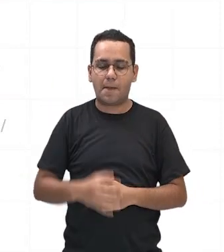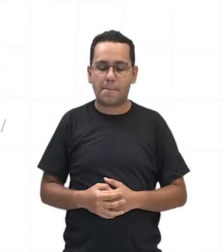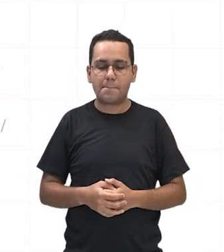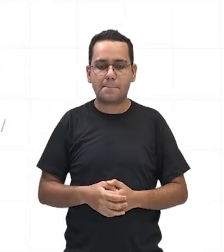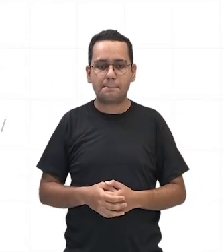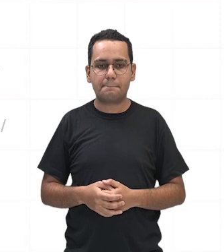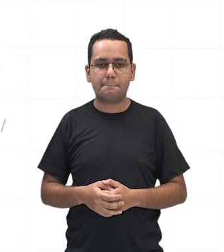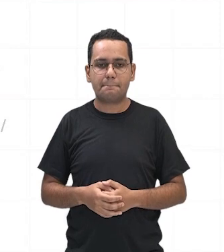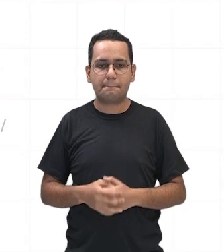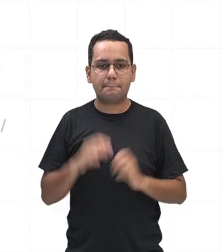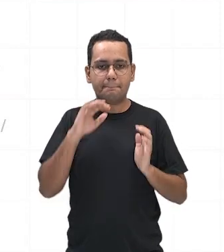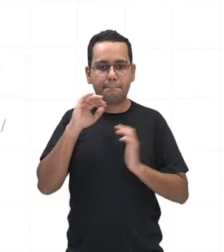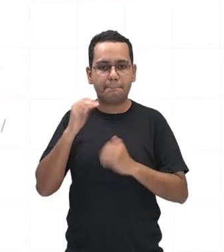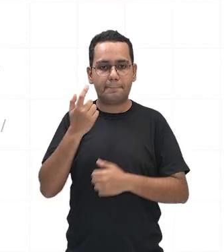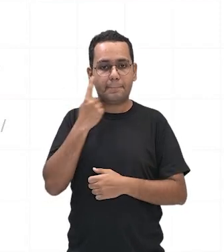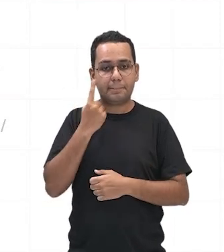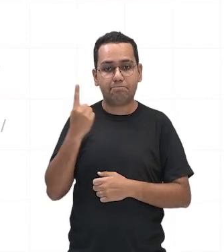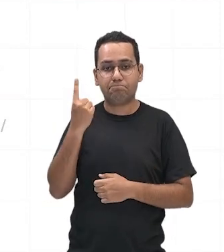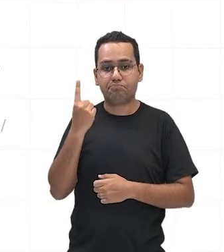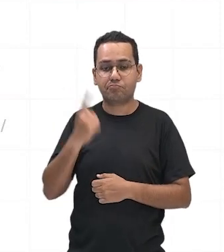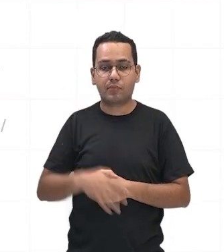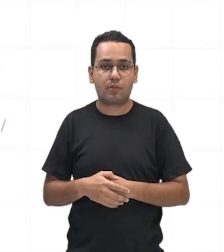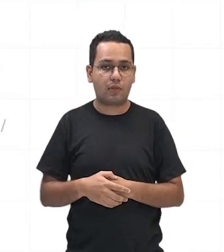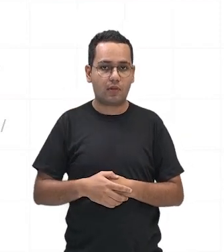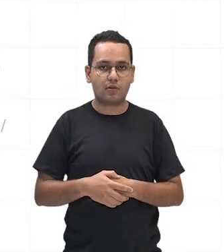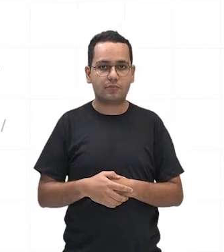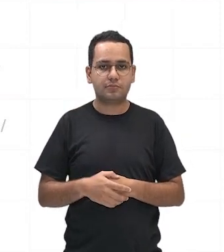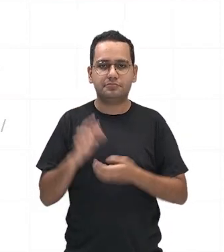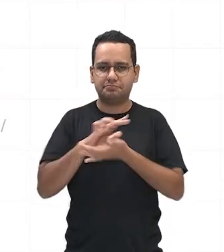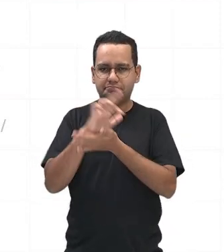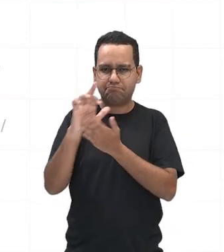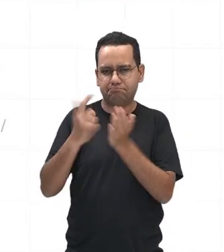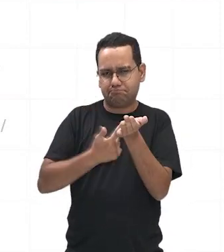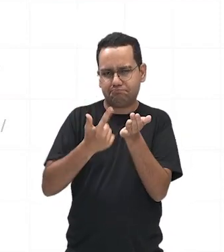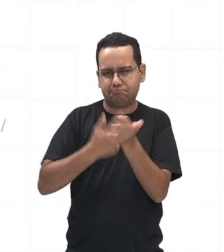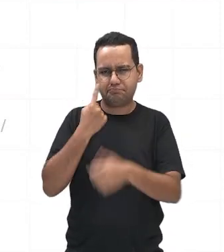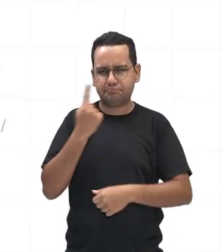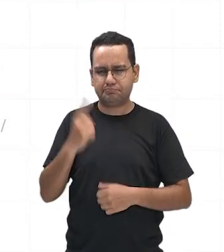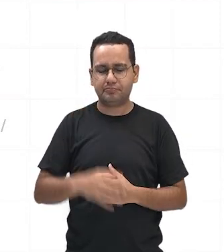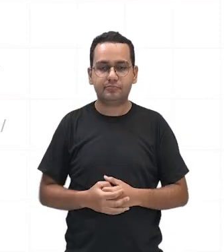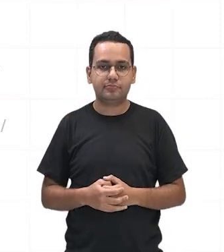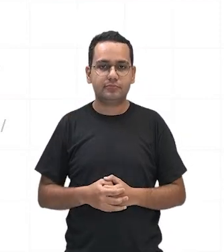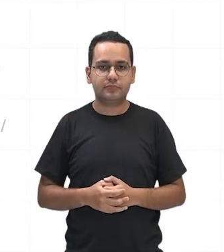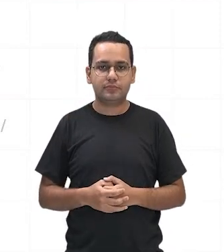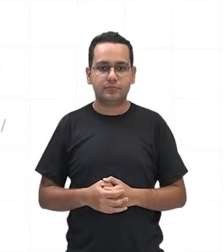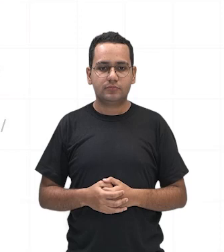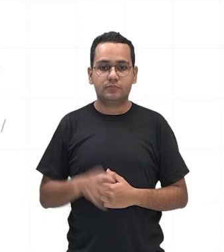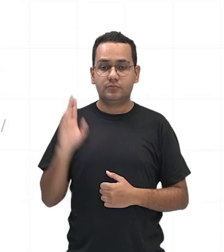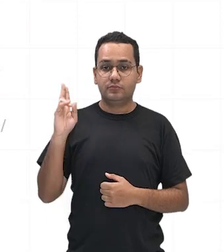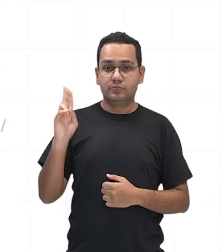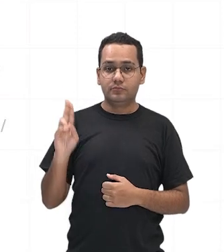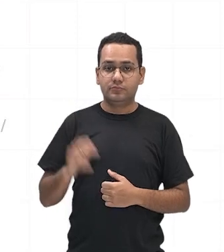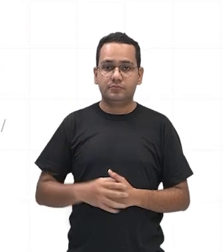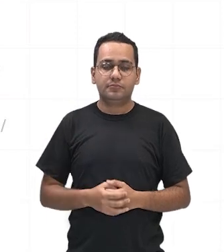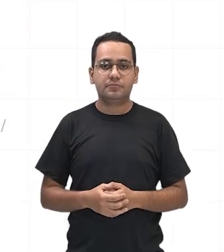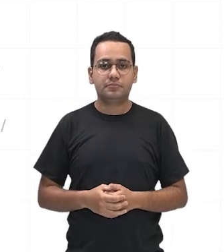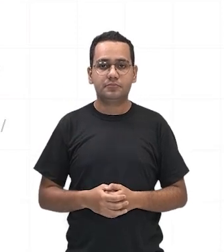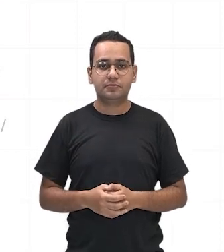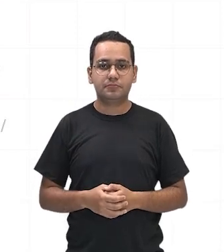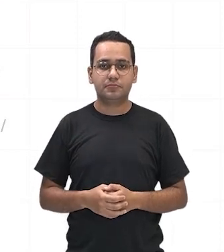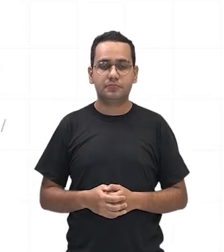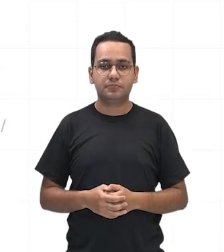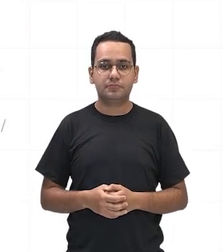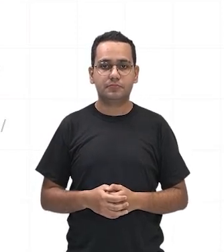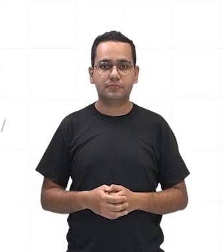como Aristóteles, Cícero, Lucano, Plínio, Estácio, Pompeu, Trogo, Virgílio,